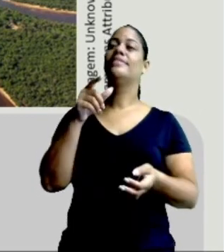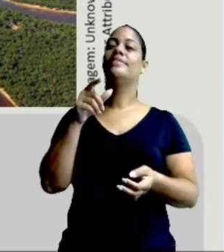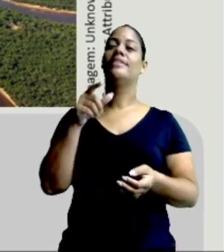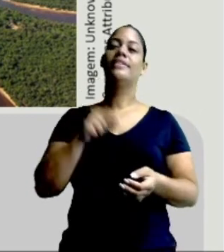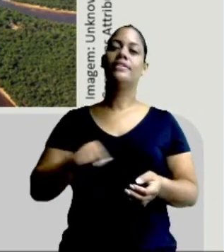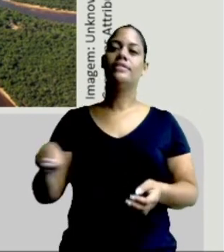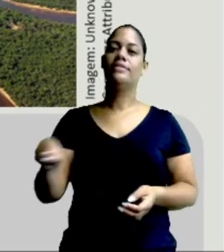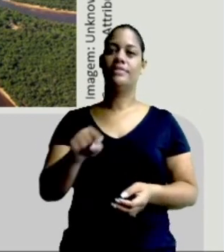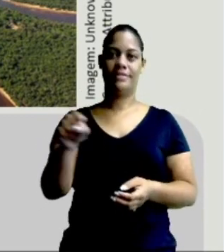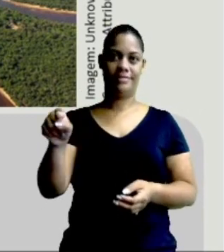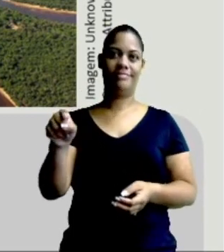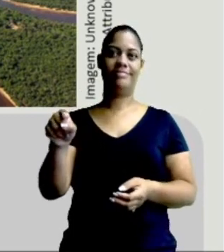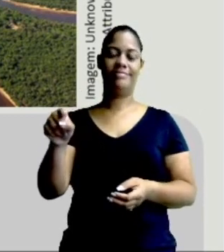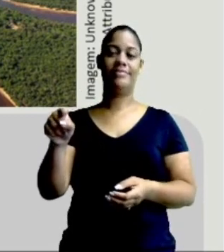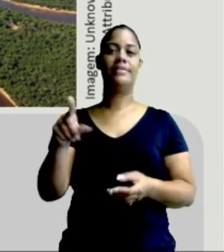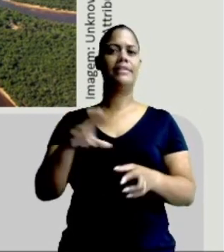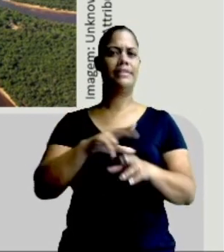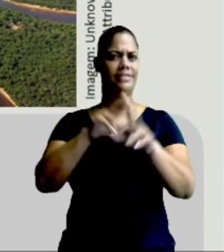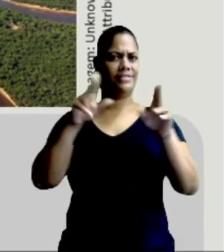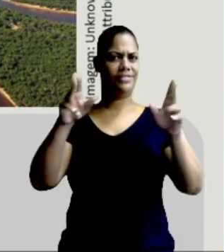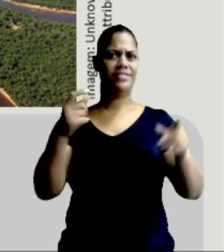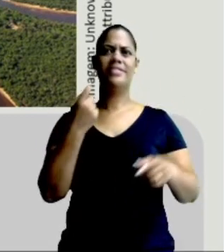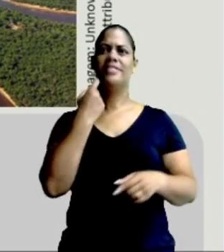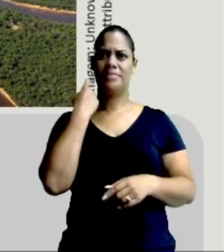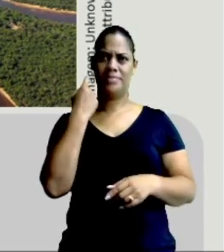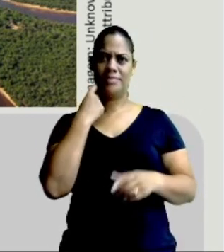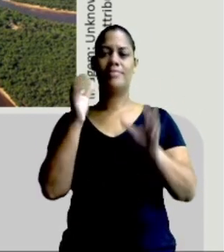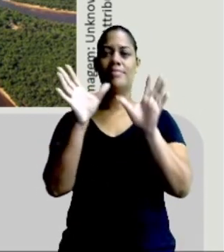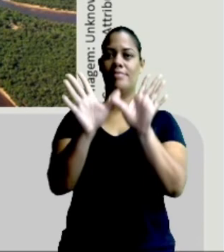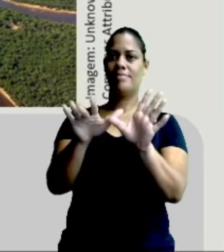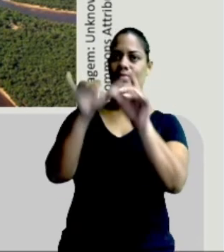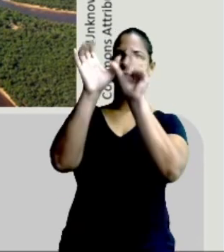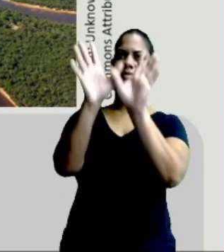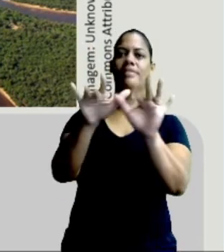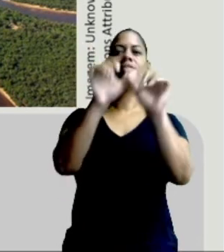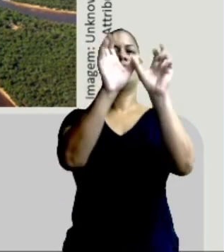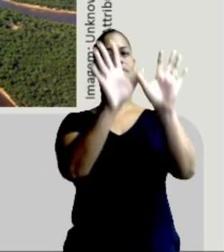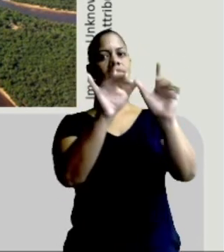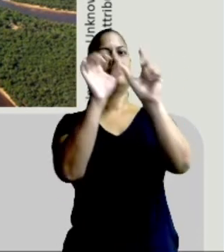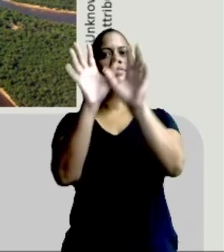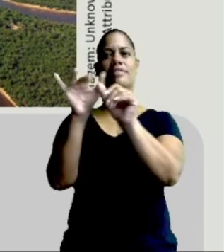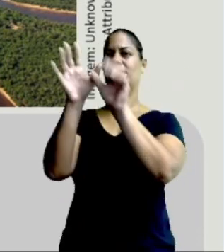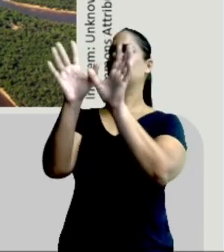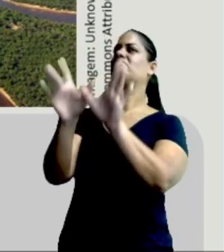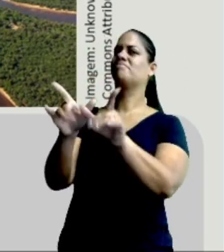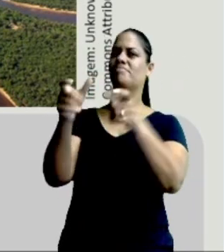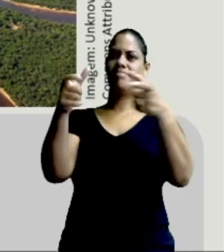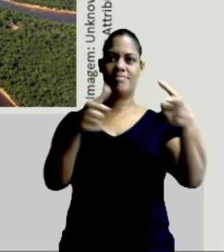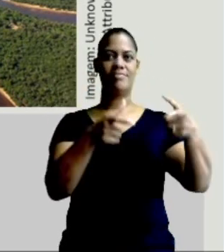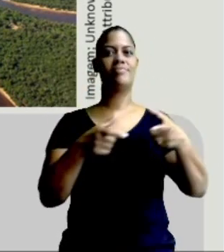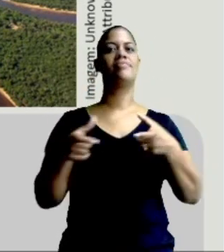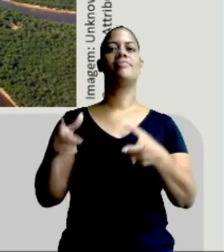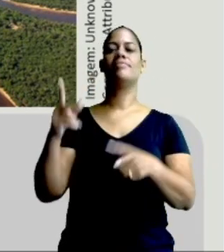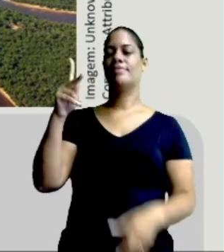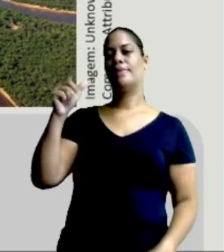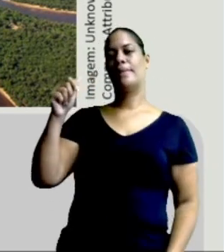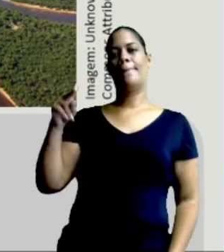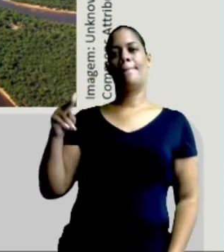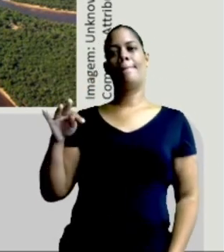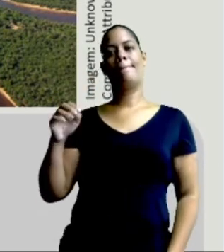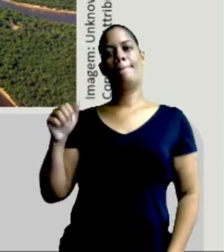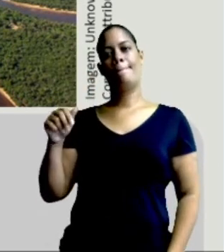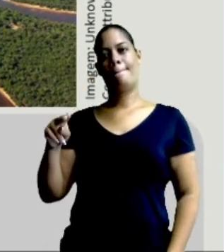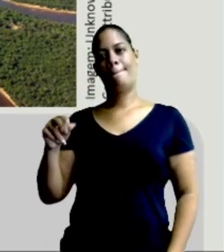enorme biodiversidade de peixes e aves, e constitui-se um santuário ecológico. Então, lembra, Pantanal é